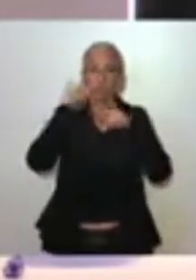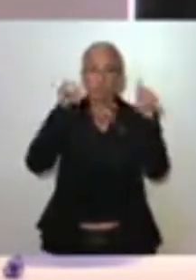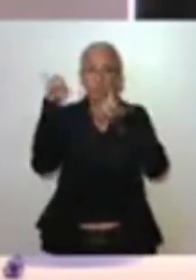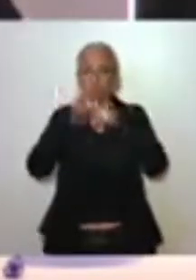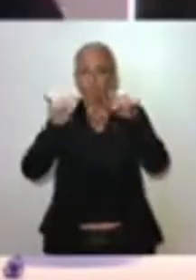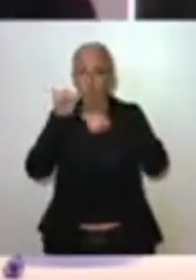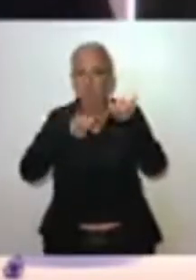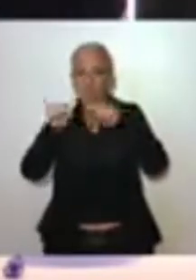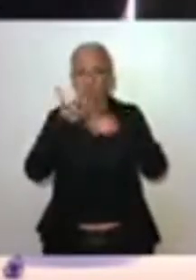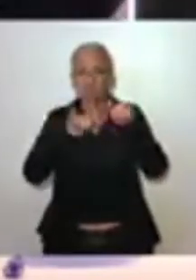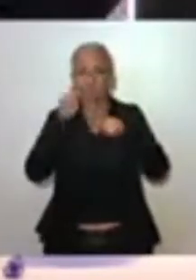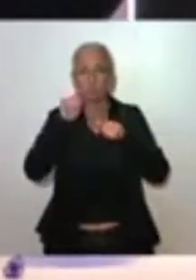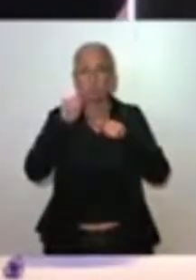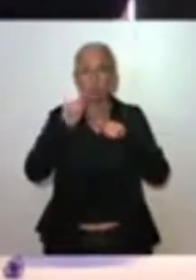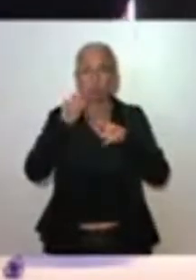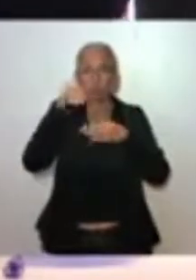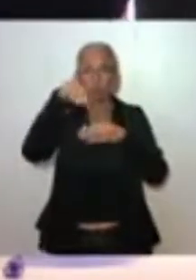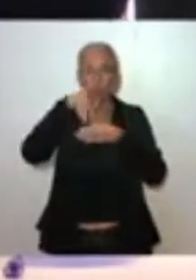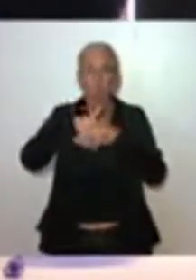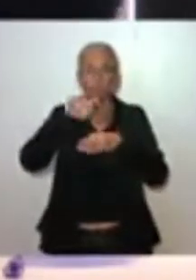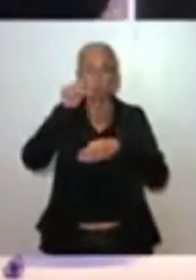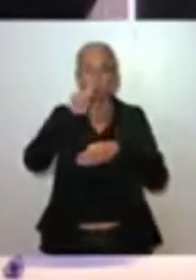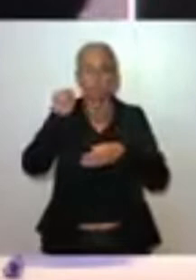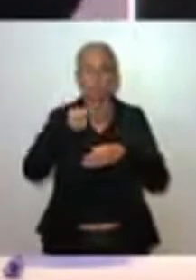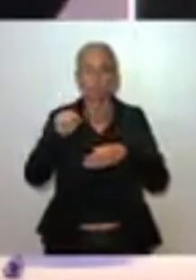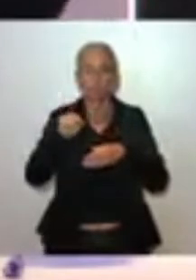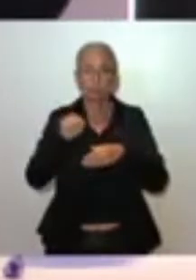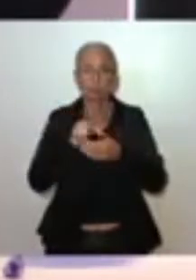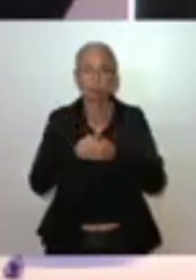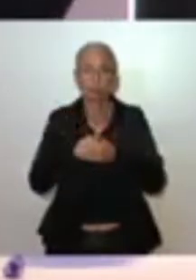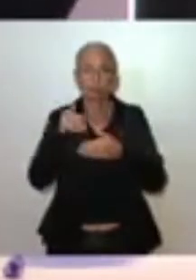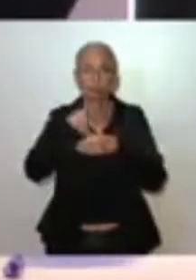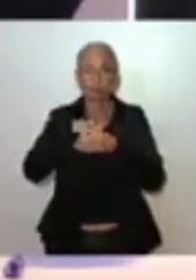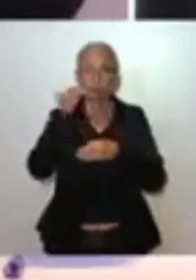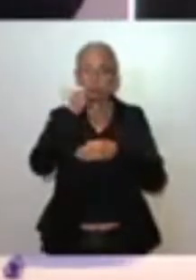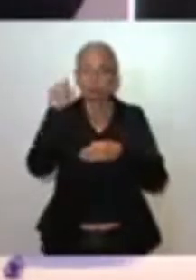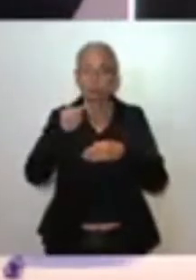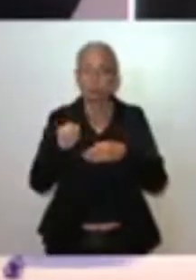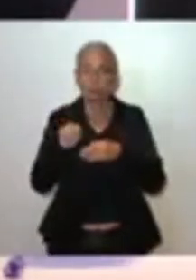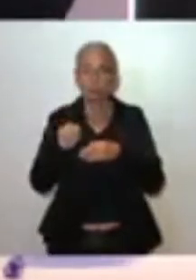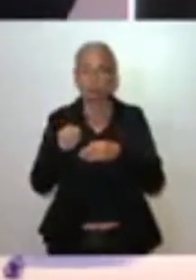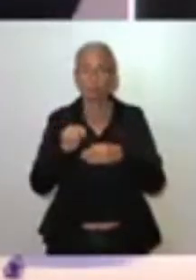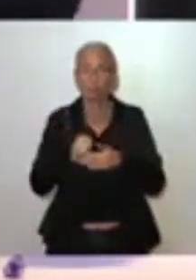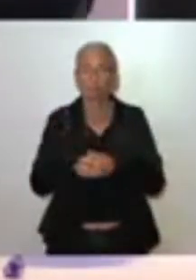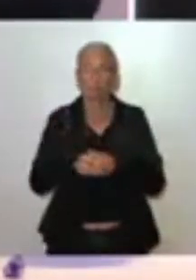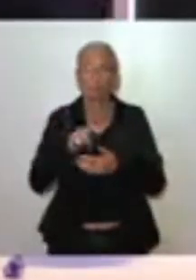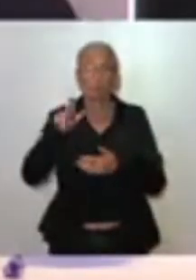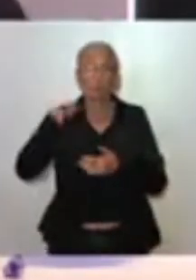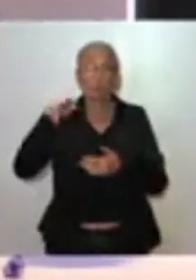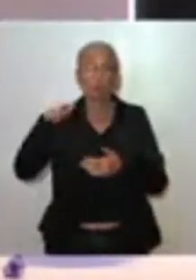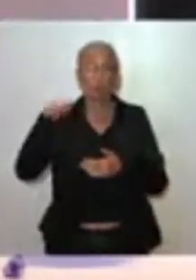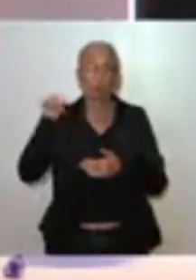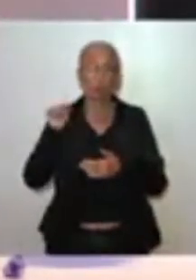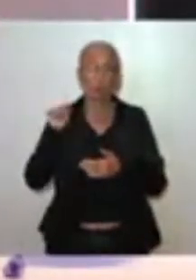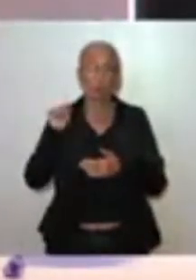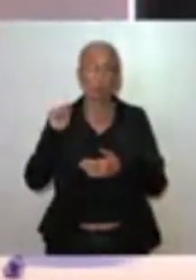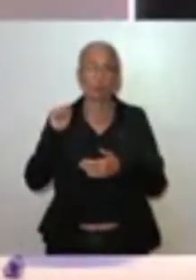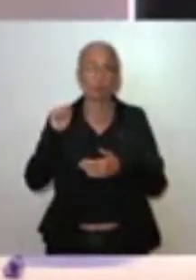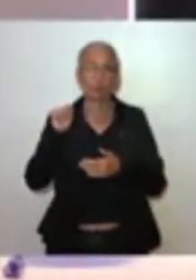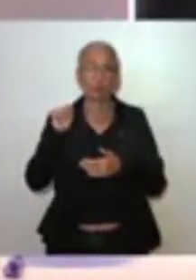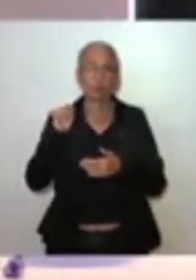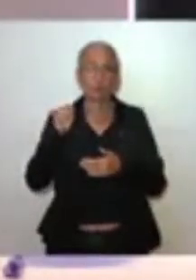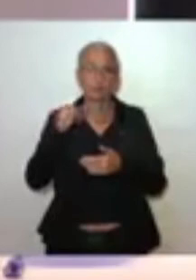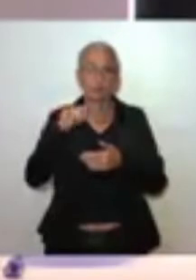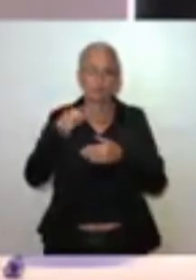e tem a urna eletrônica a urna eletrônica nunca entra no